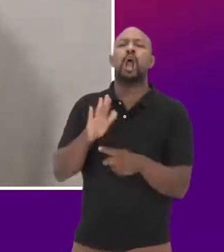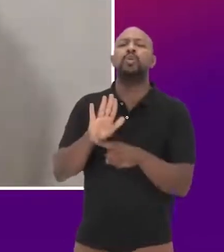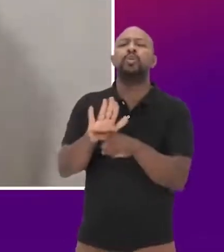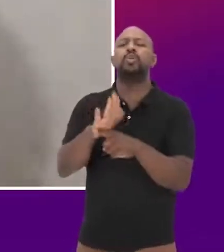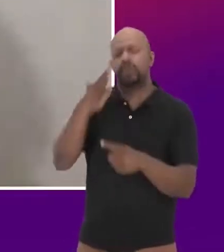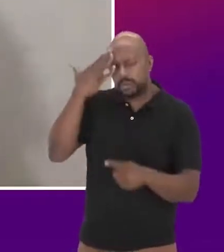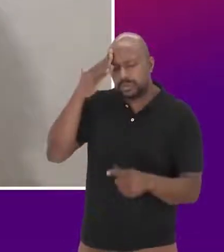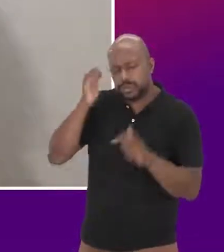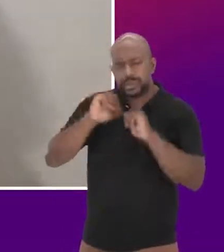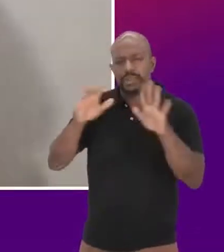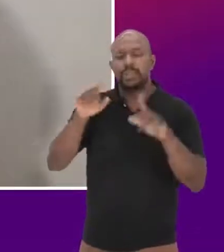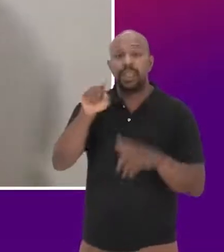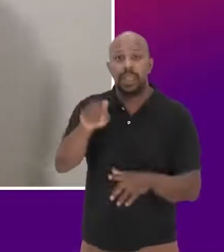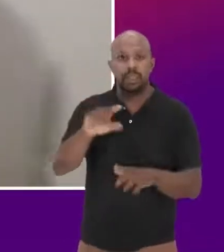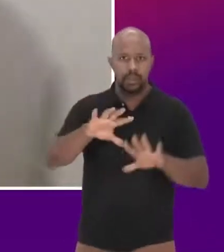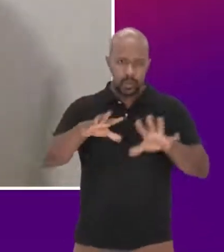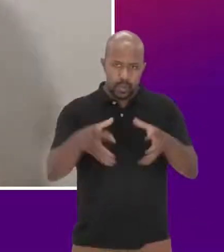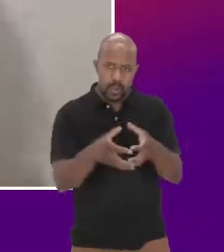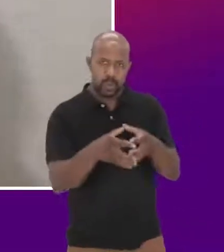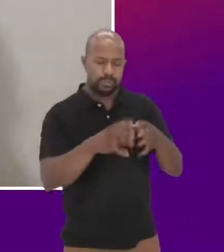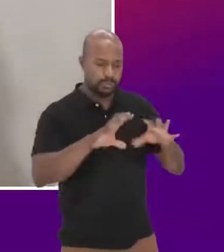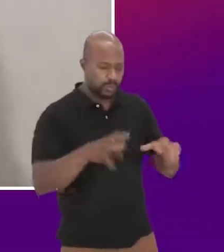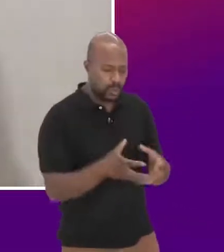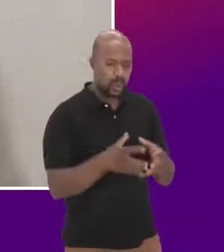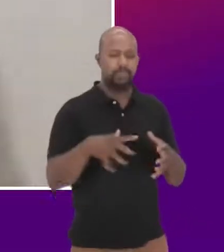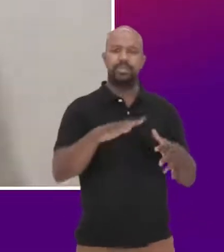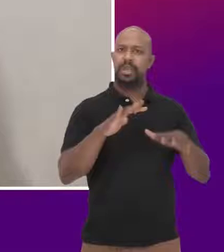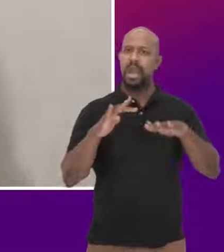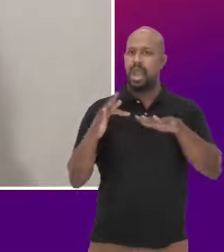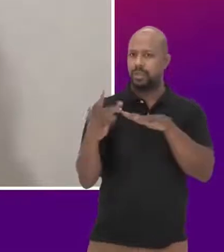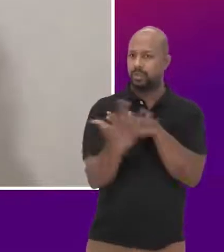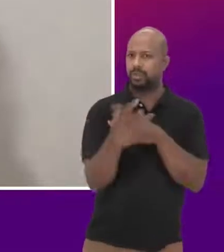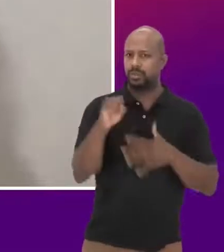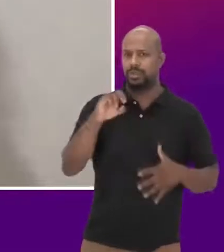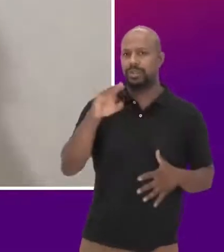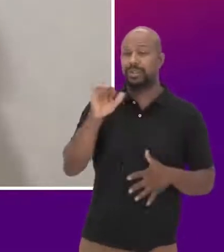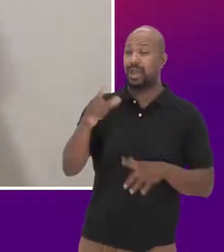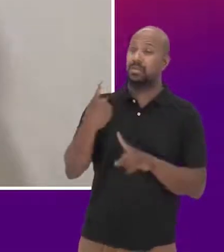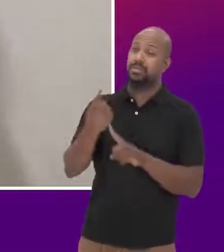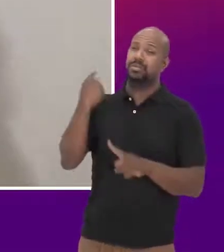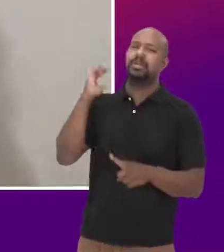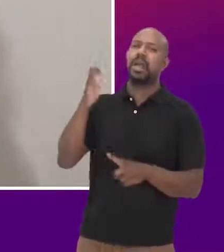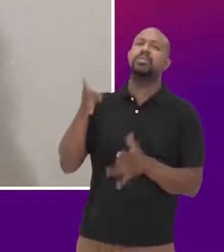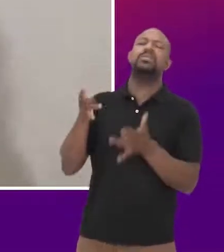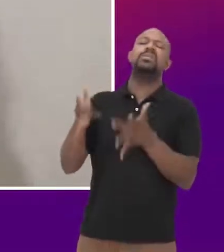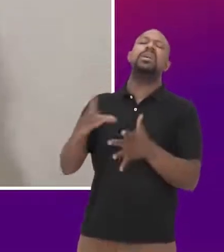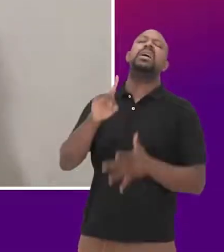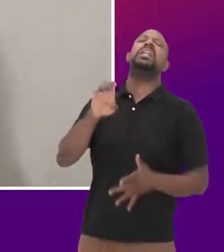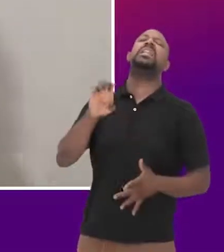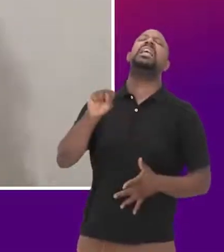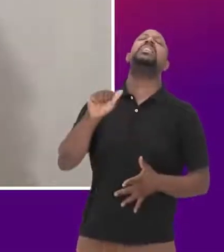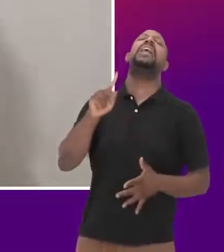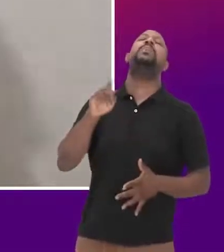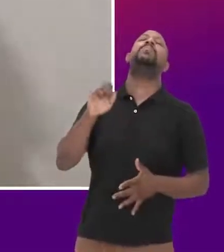te entendo. Então os grupos nas redes sociais, desde o desapego a objetos que eu não